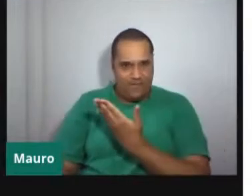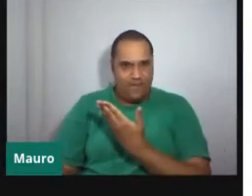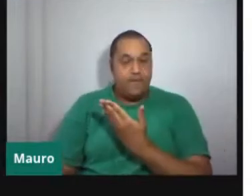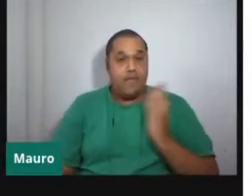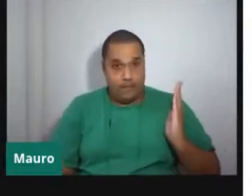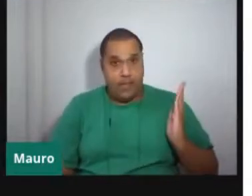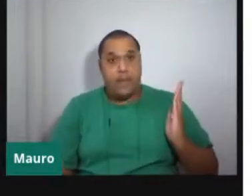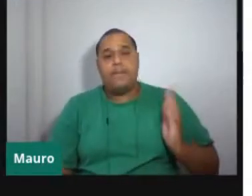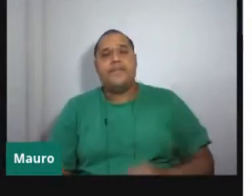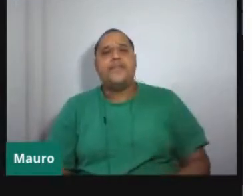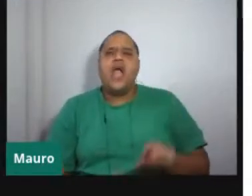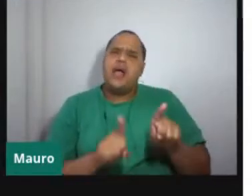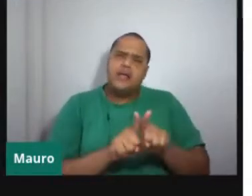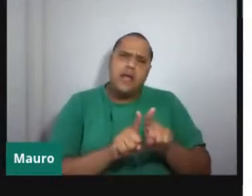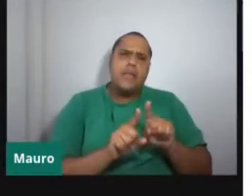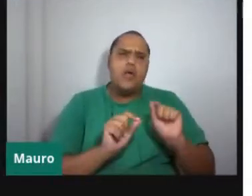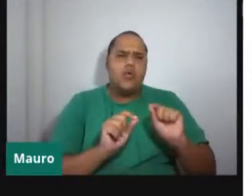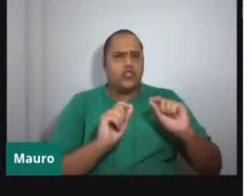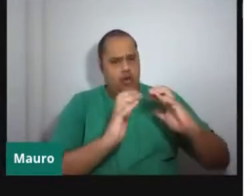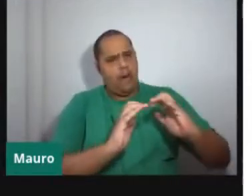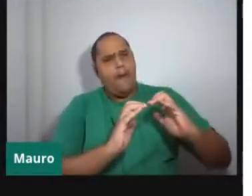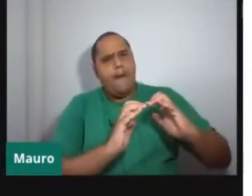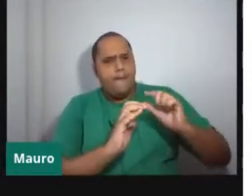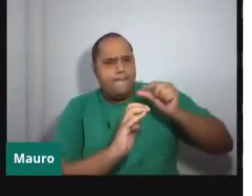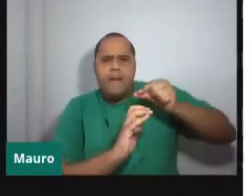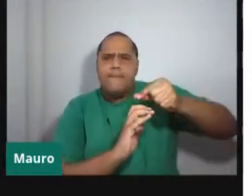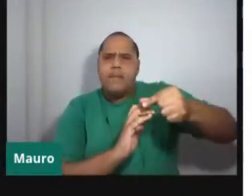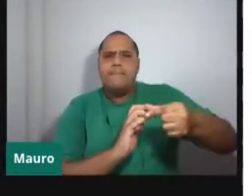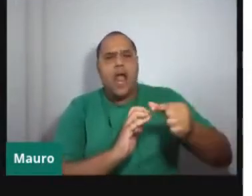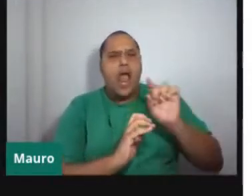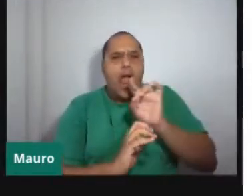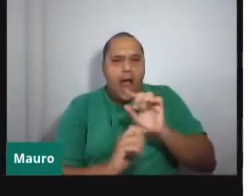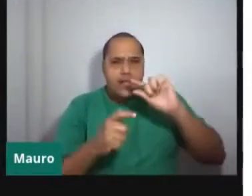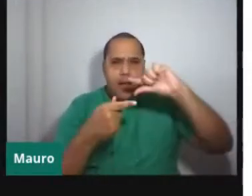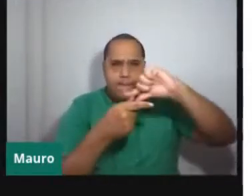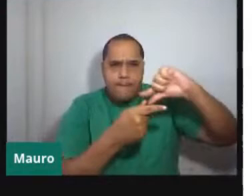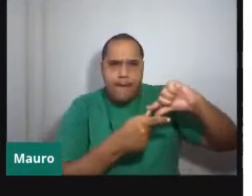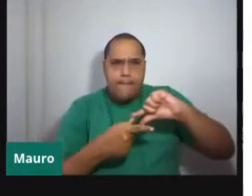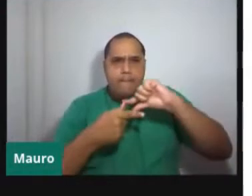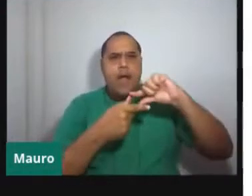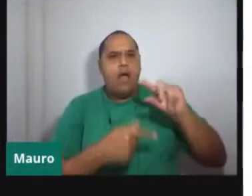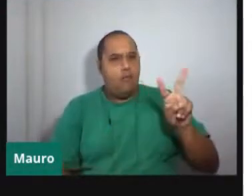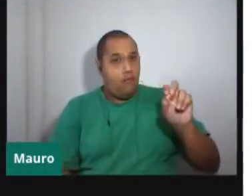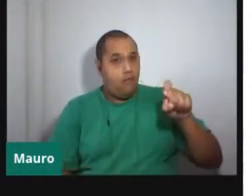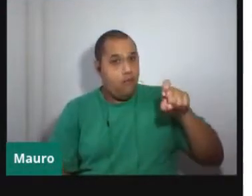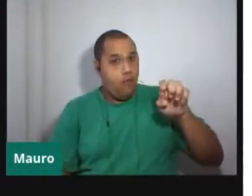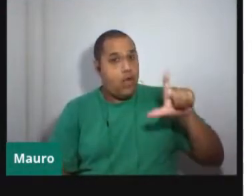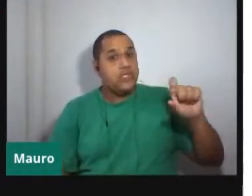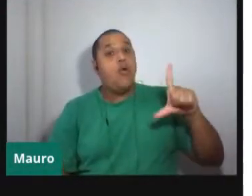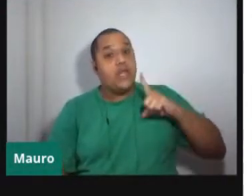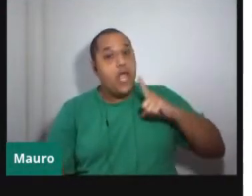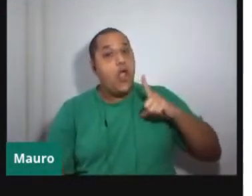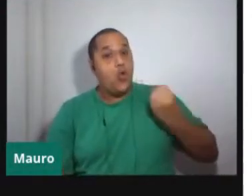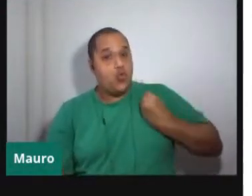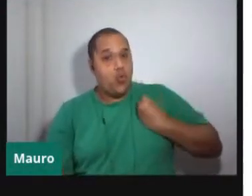cerebral. E cada imagem cerebral dessas, né, cada voxel, ele tem um valor numérico. Esse valor